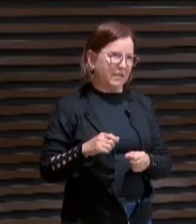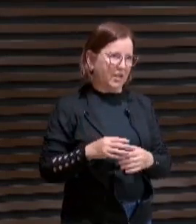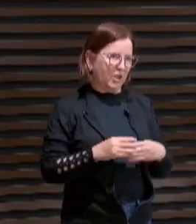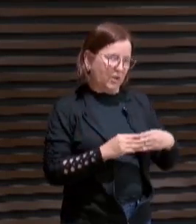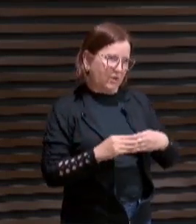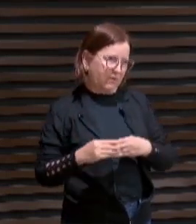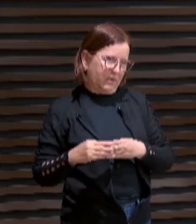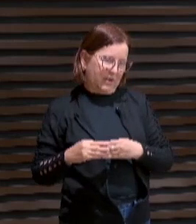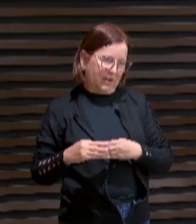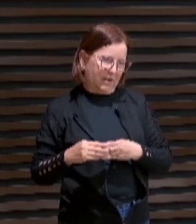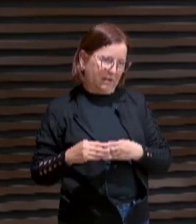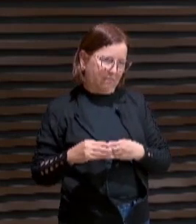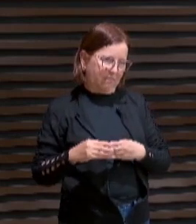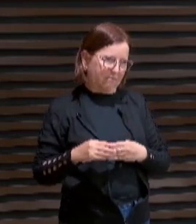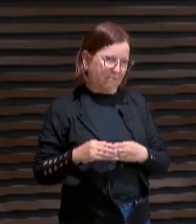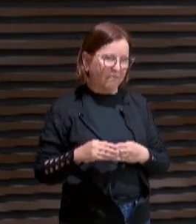heteronomia ou teonomia.